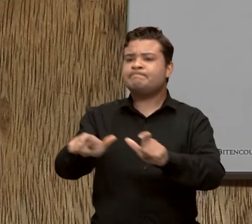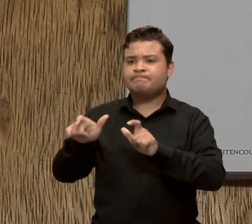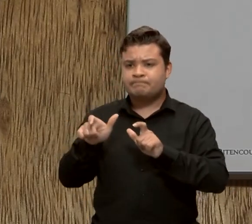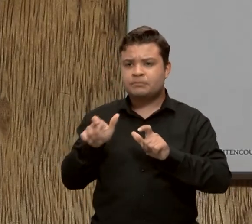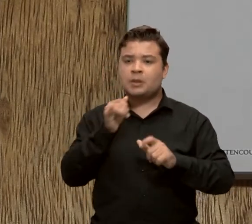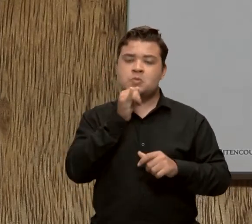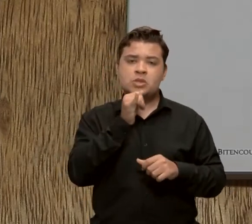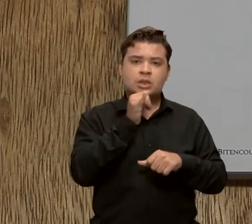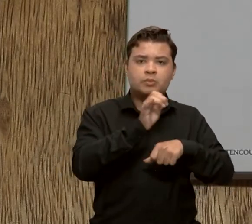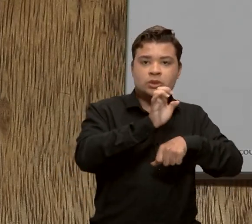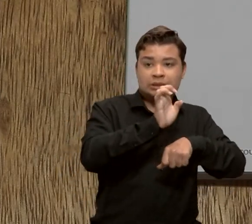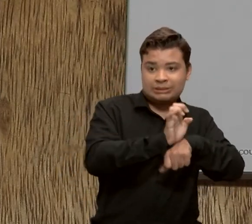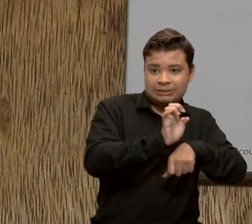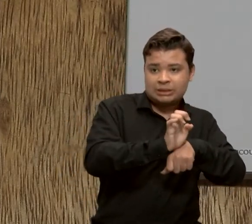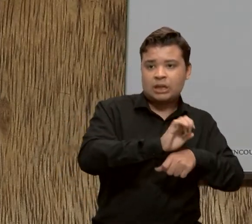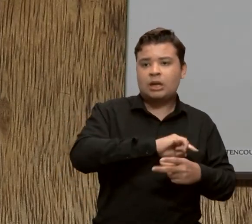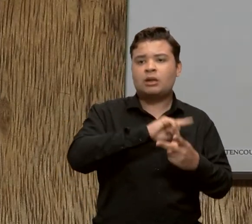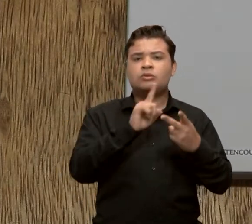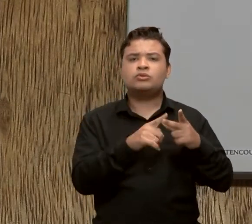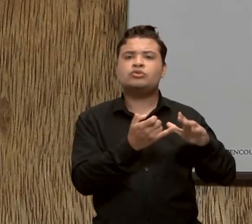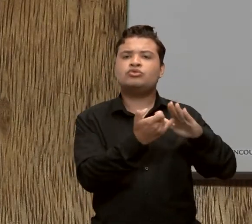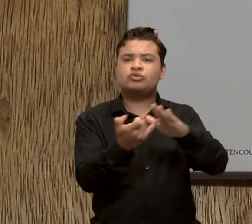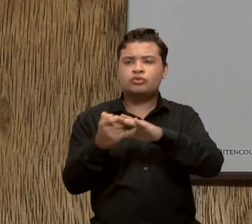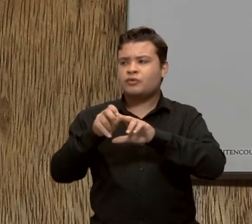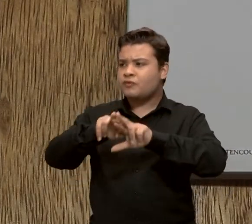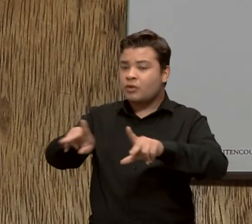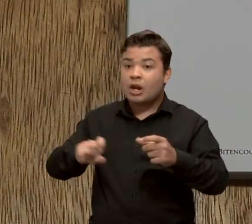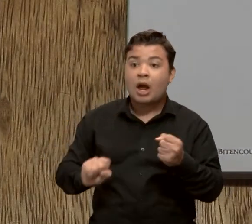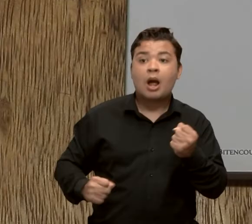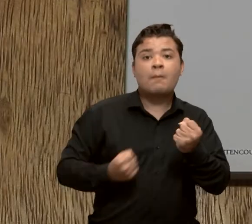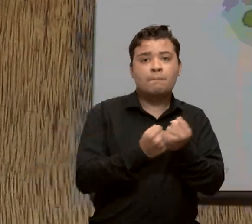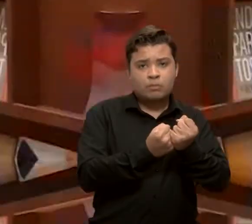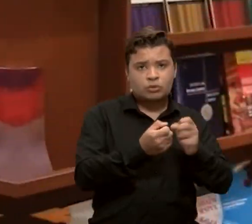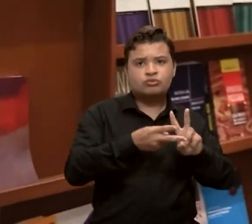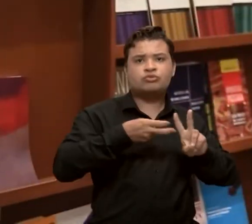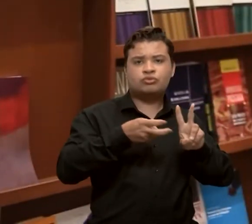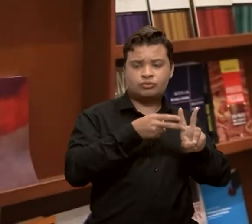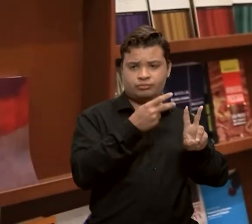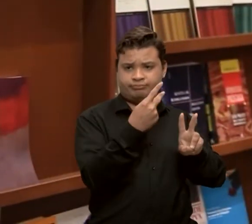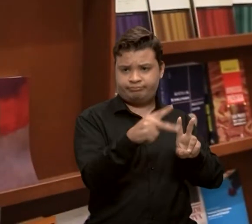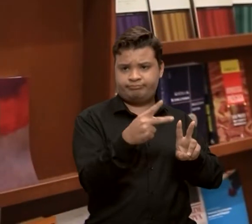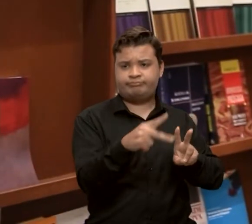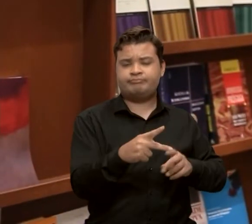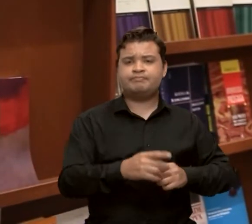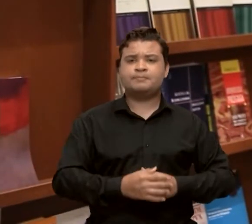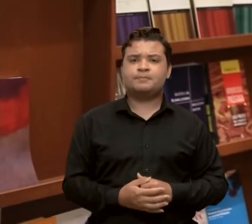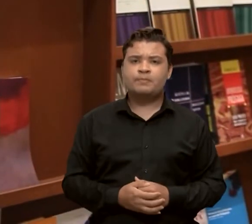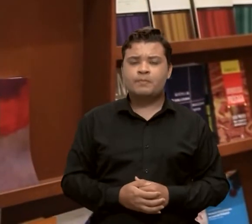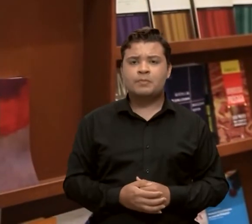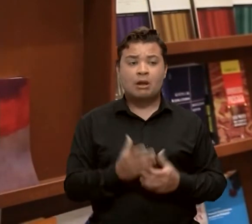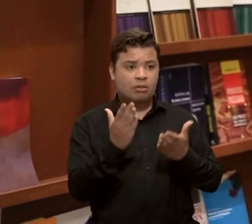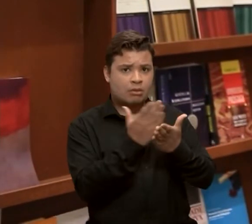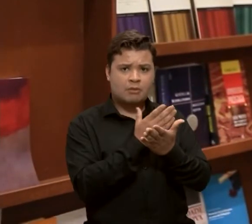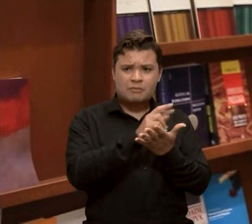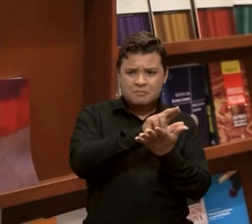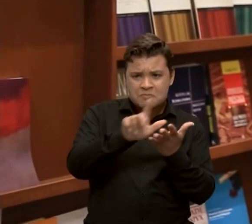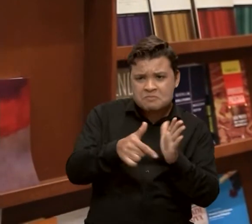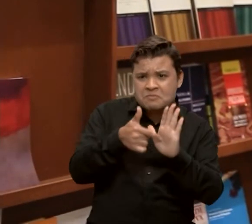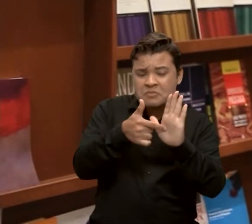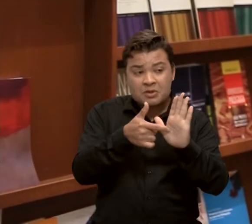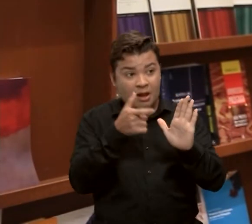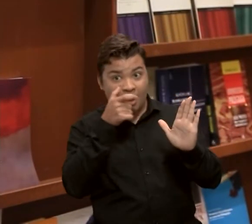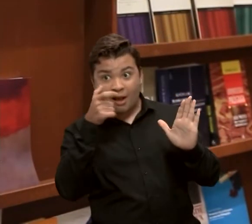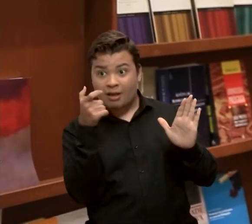e instituições de apoio à causa indígena. Se interessou por algum dos livros que te apresentei